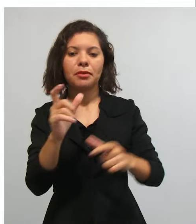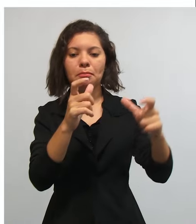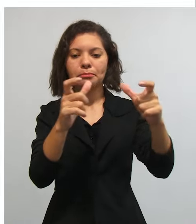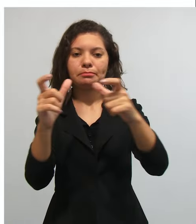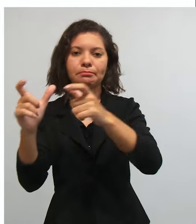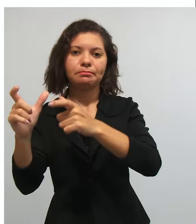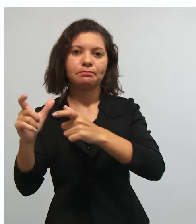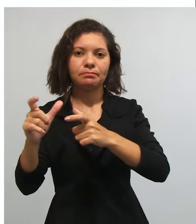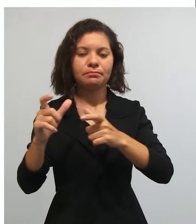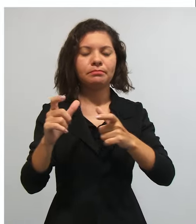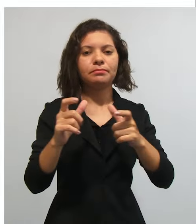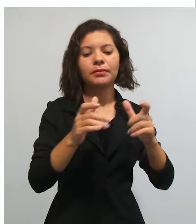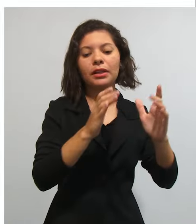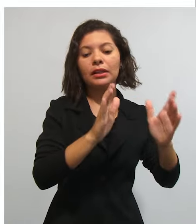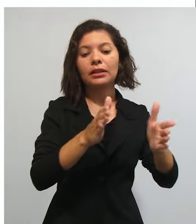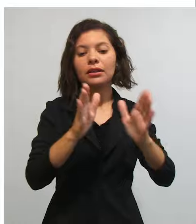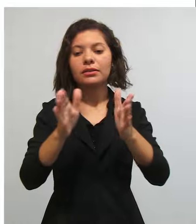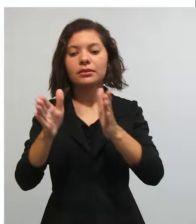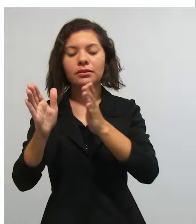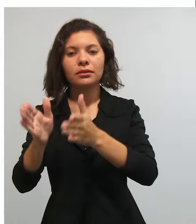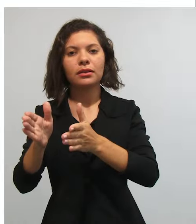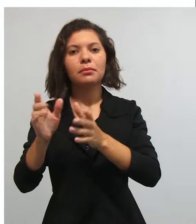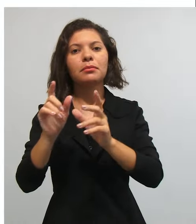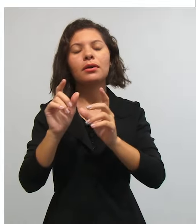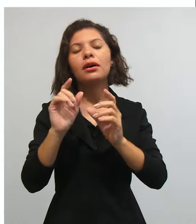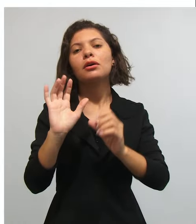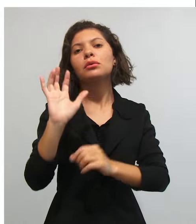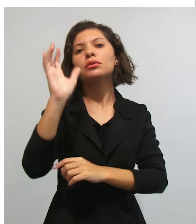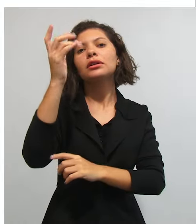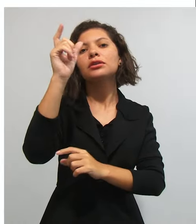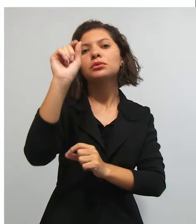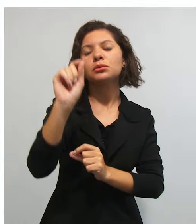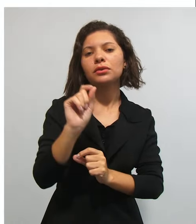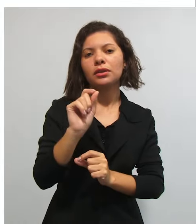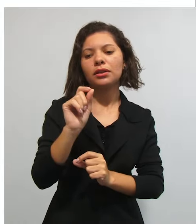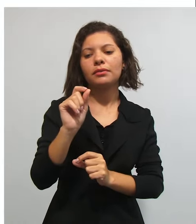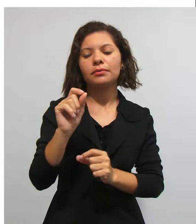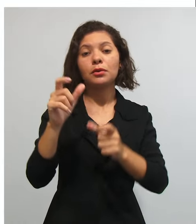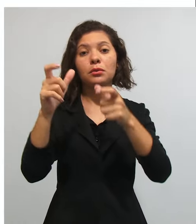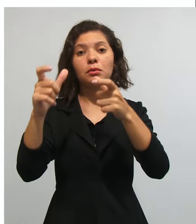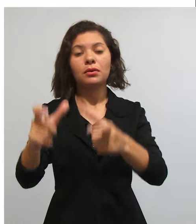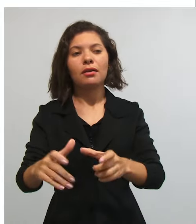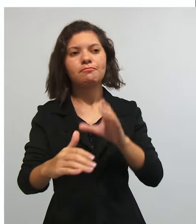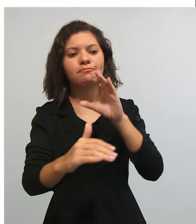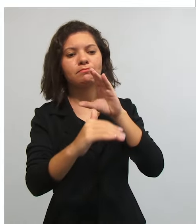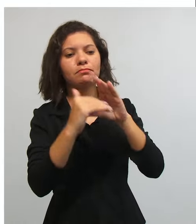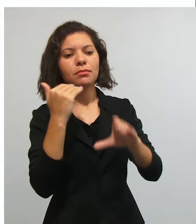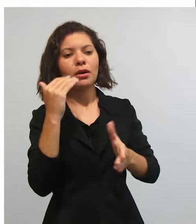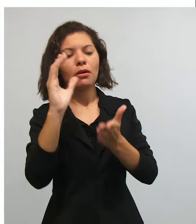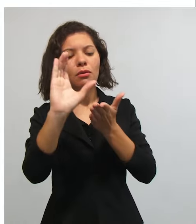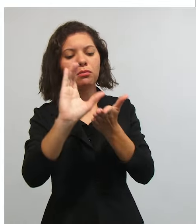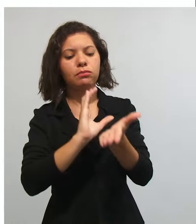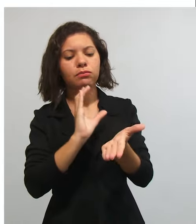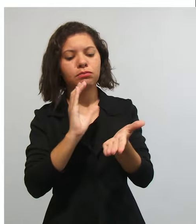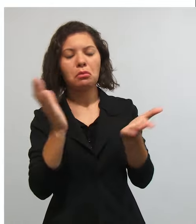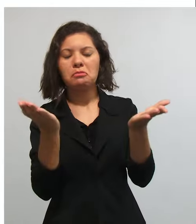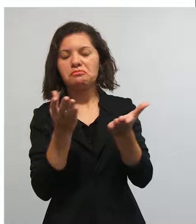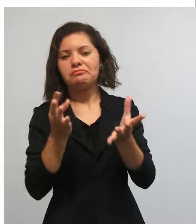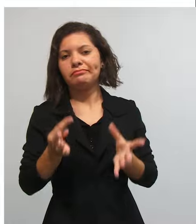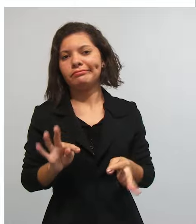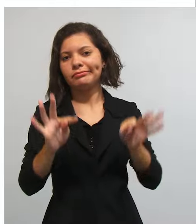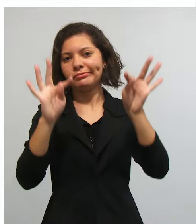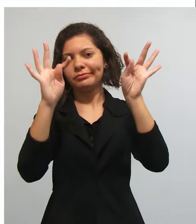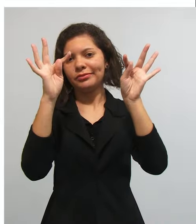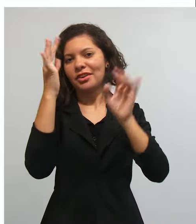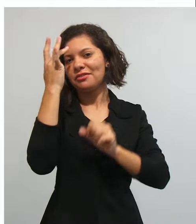nesta etapa aqui de unidade de caixa, quando o ente recebe essa receita, hoje com a tecnologia, é um